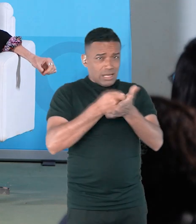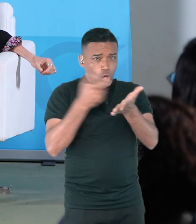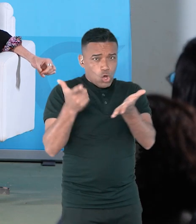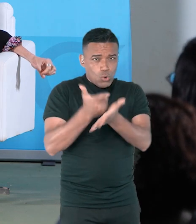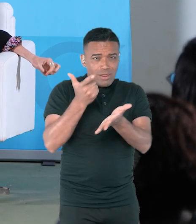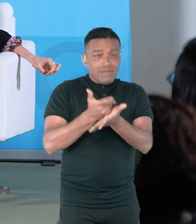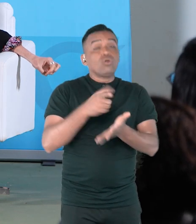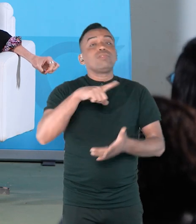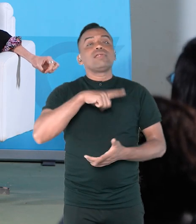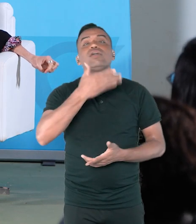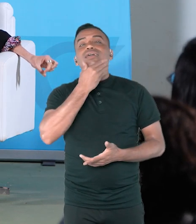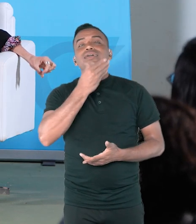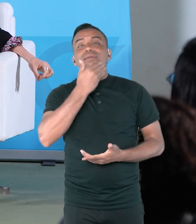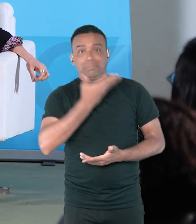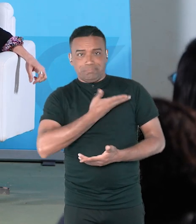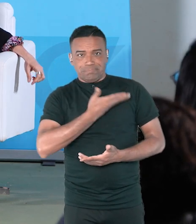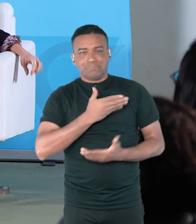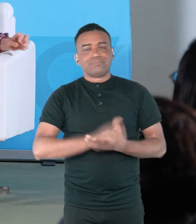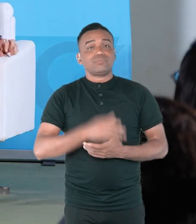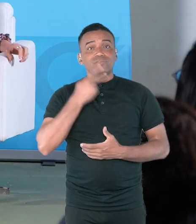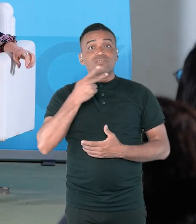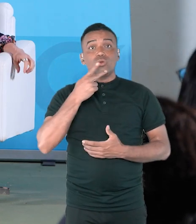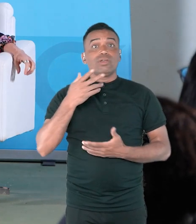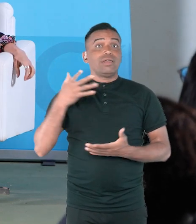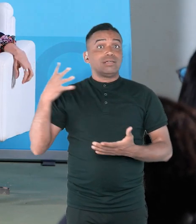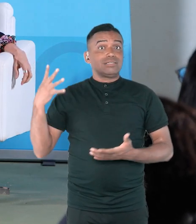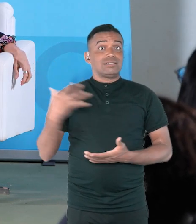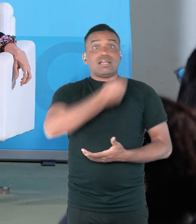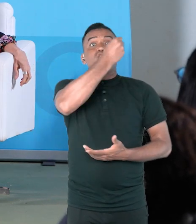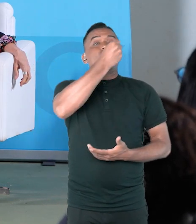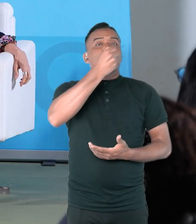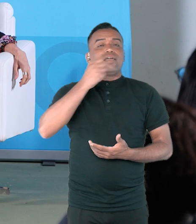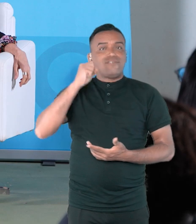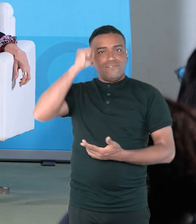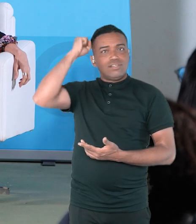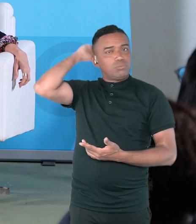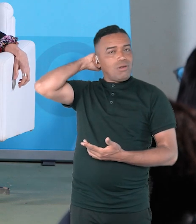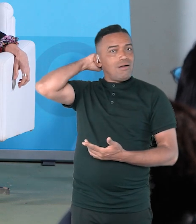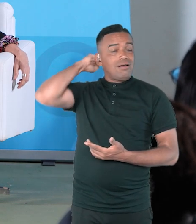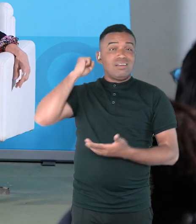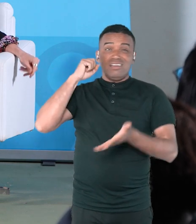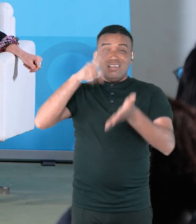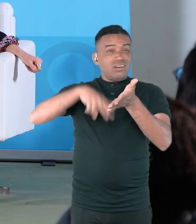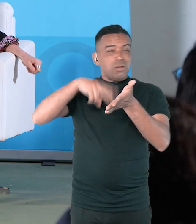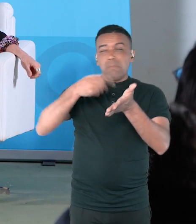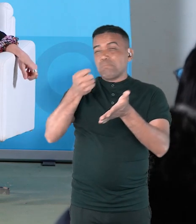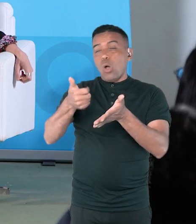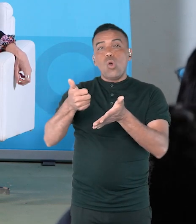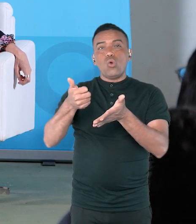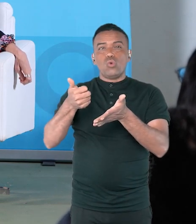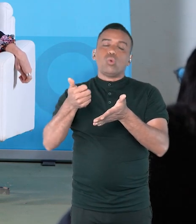livro obrigatório, né? Eu tenho um amigo que diz que o que salvou ele foi o vestibular. Porque ele não lia, eu lia pouco, e